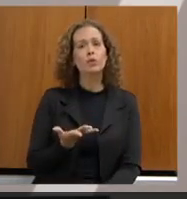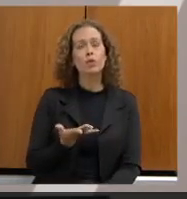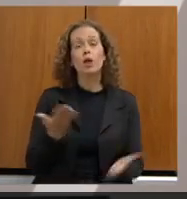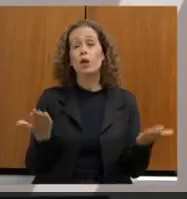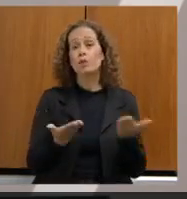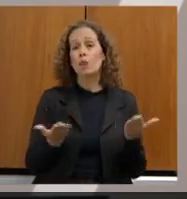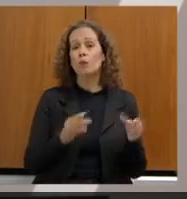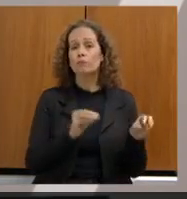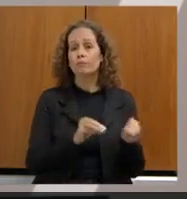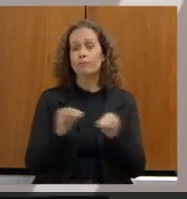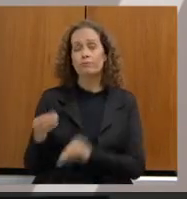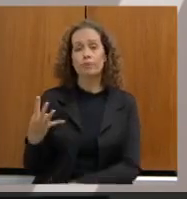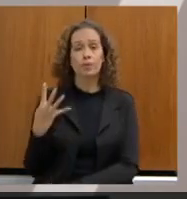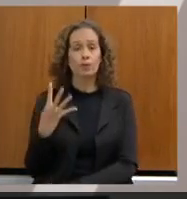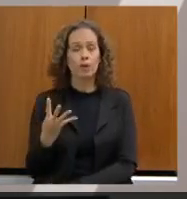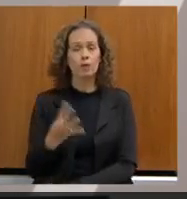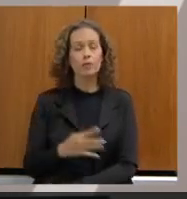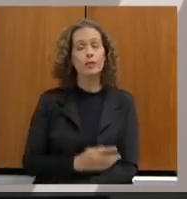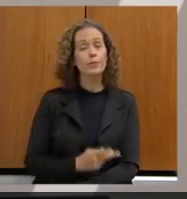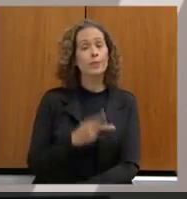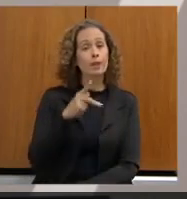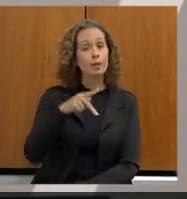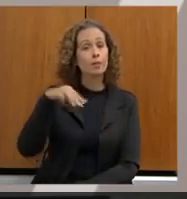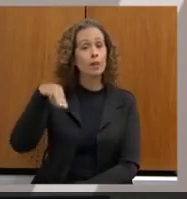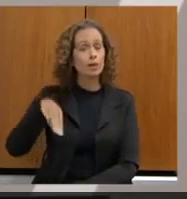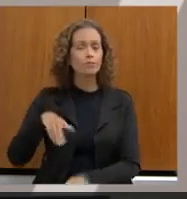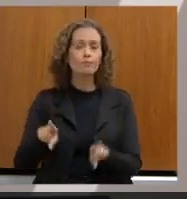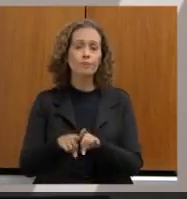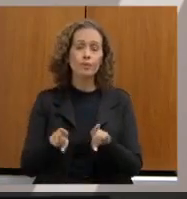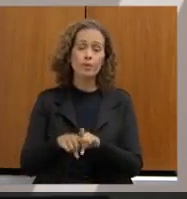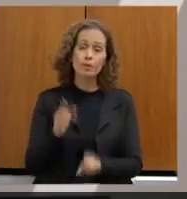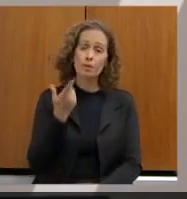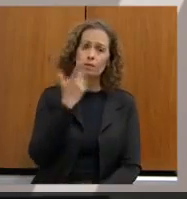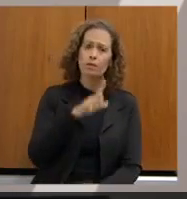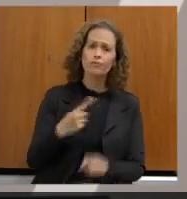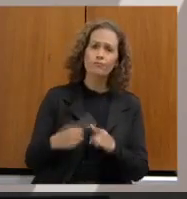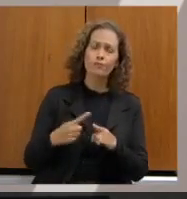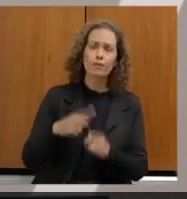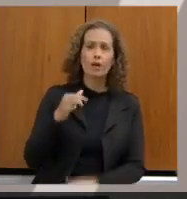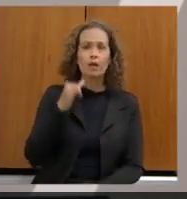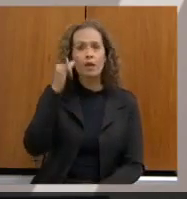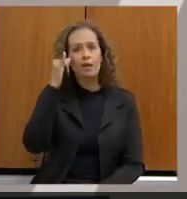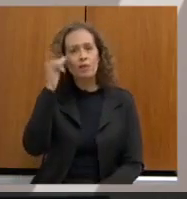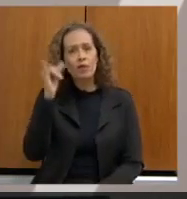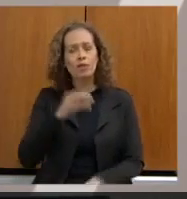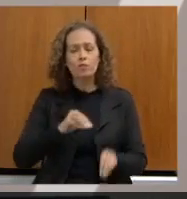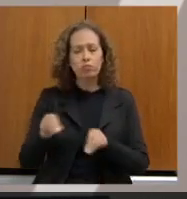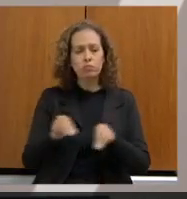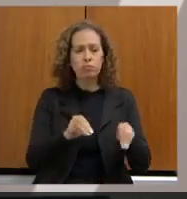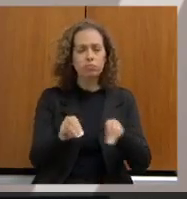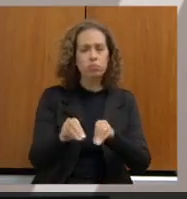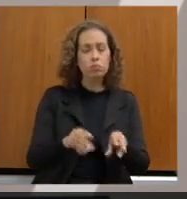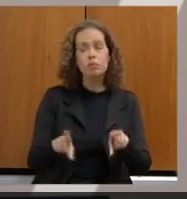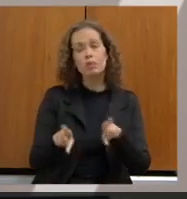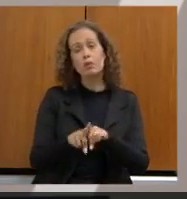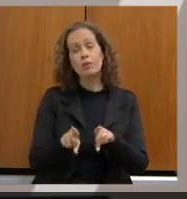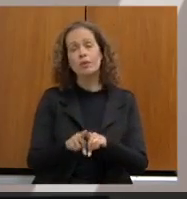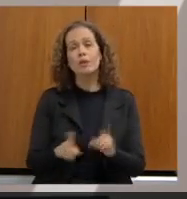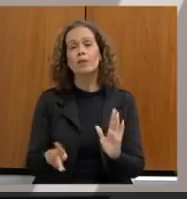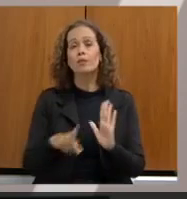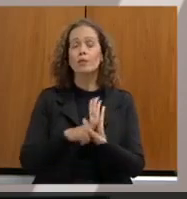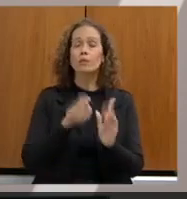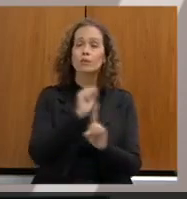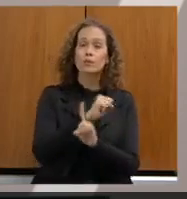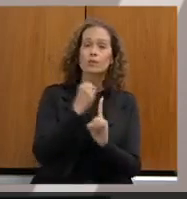a PM também ganha porque Evita o deslocamento EA própria sociedade porque como eu falei 12